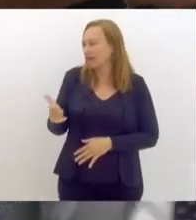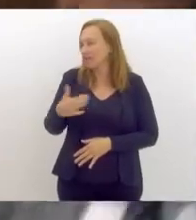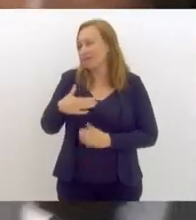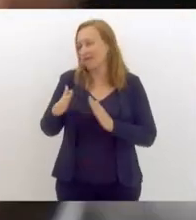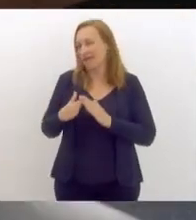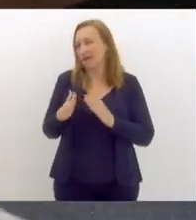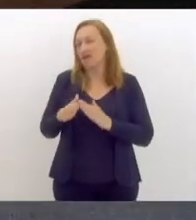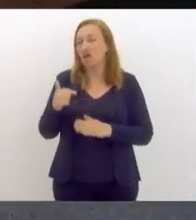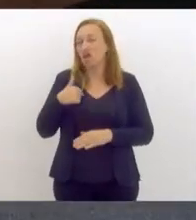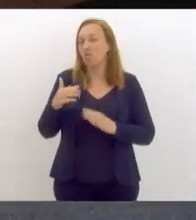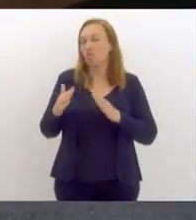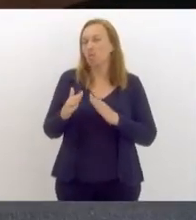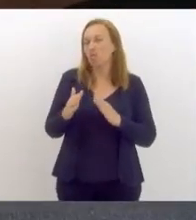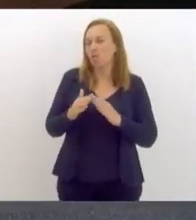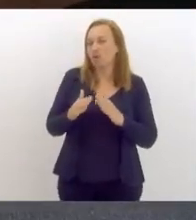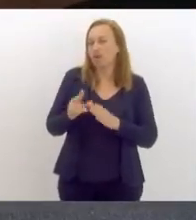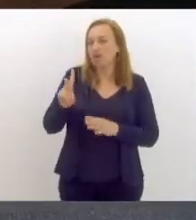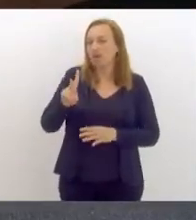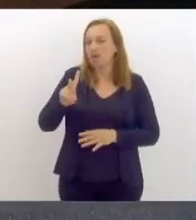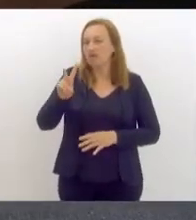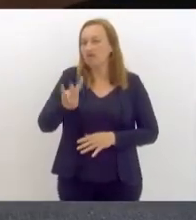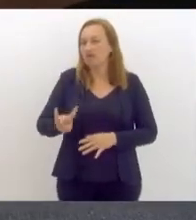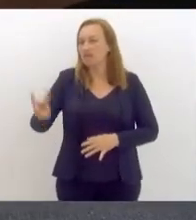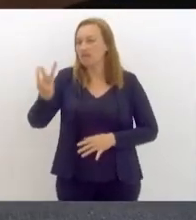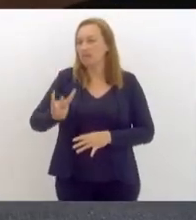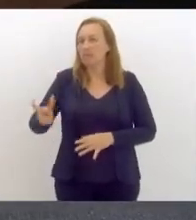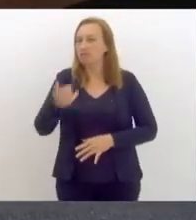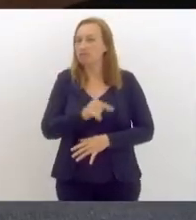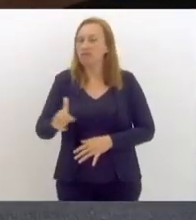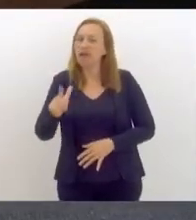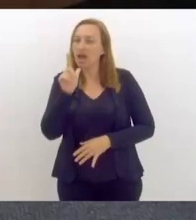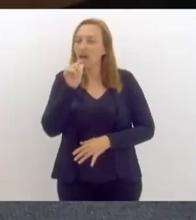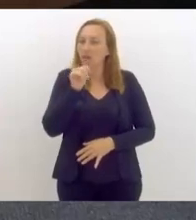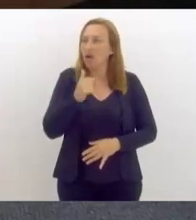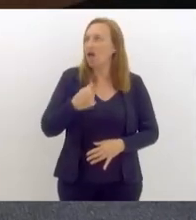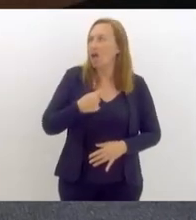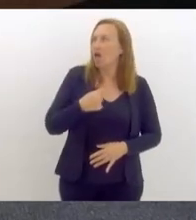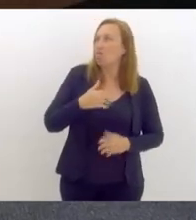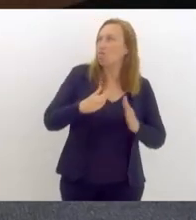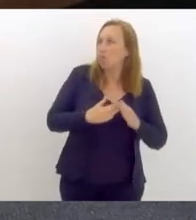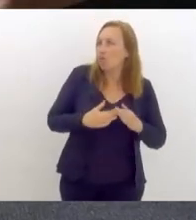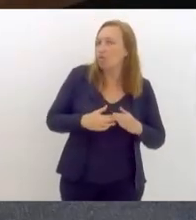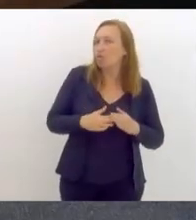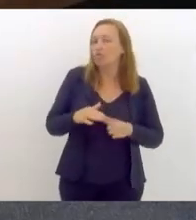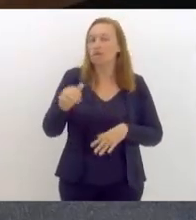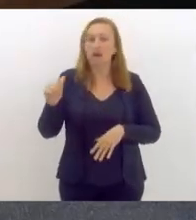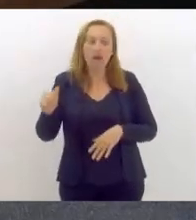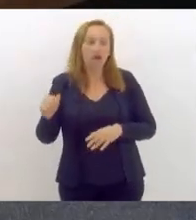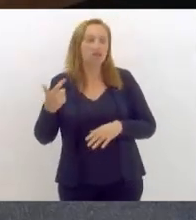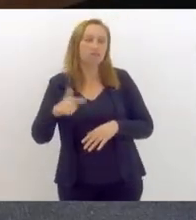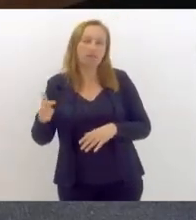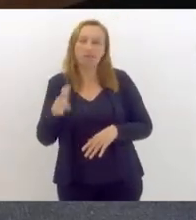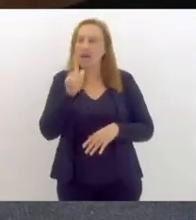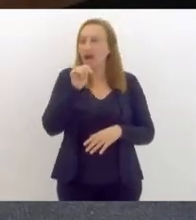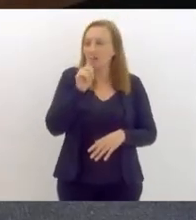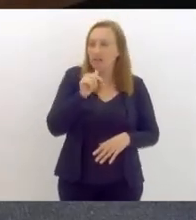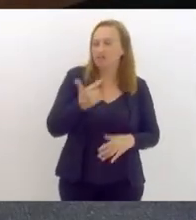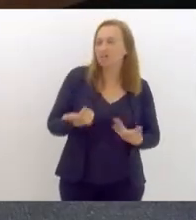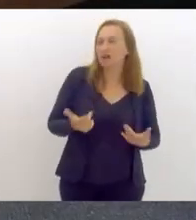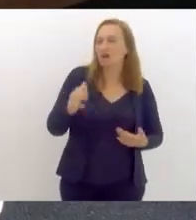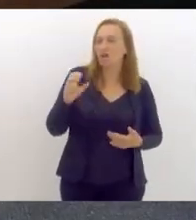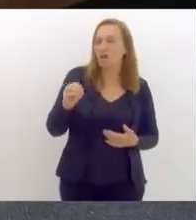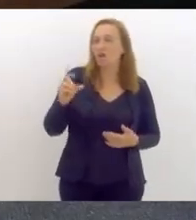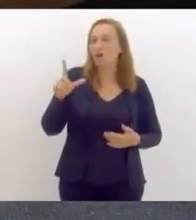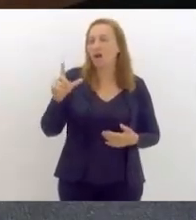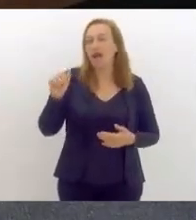em Vila Isabel não tem água aí eu moro num dia de dentro não tem água eu moro não sei aonde não tem água não tem água Olaria não tem agora não